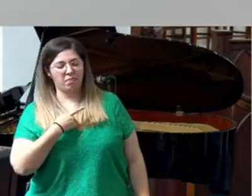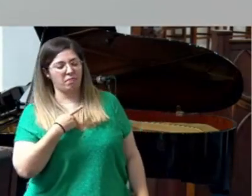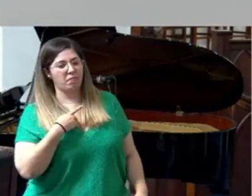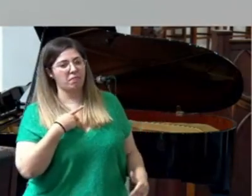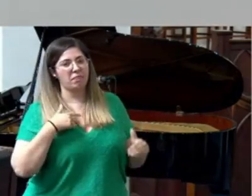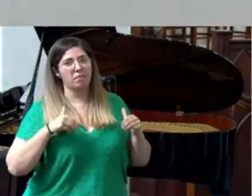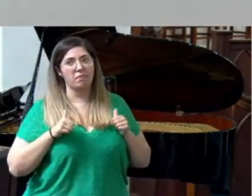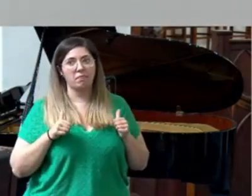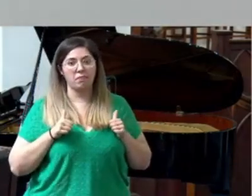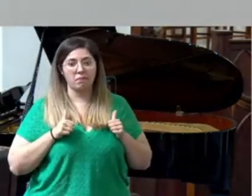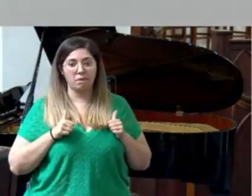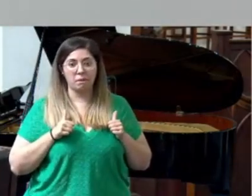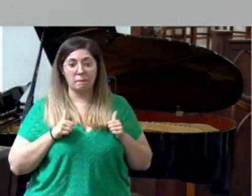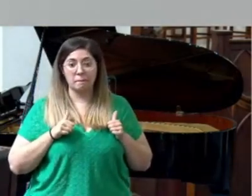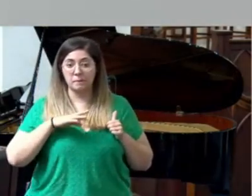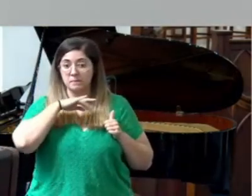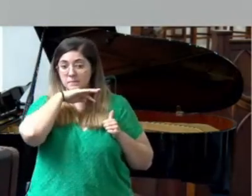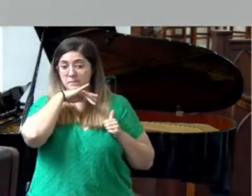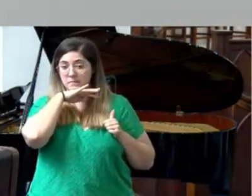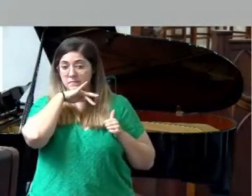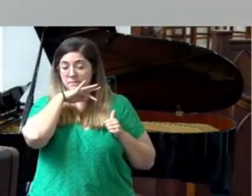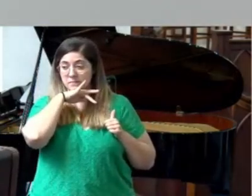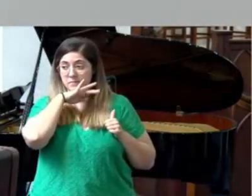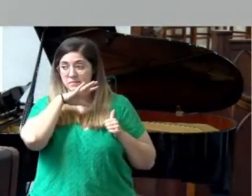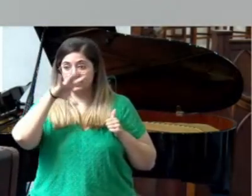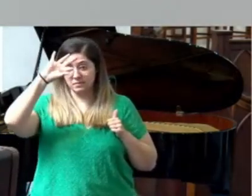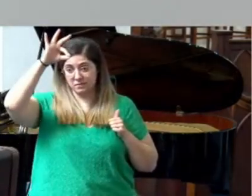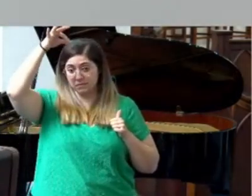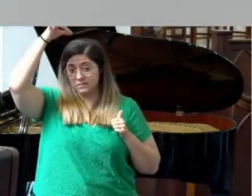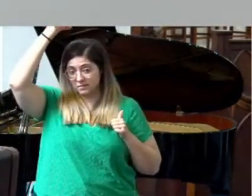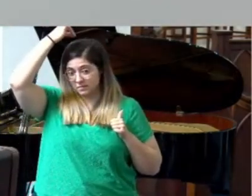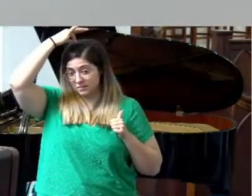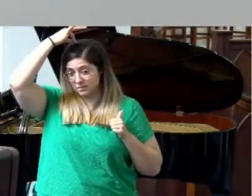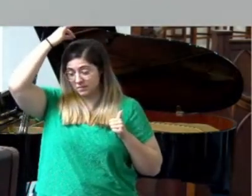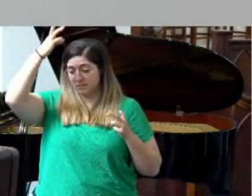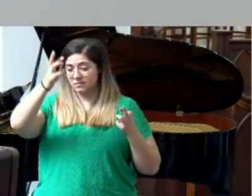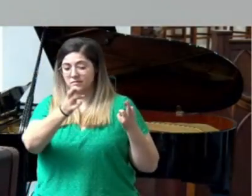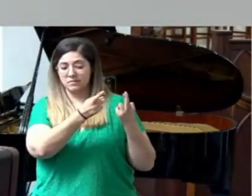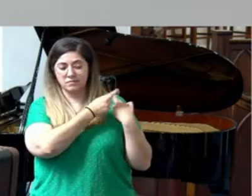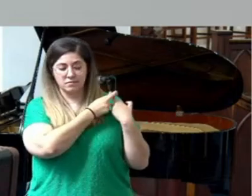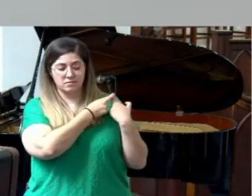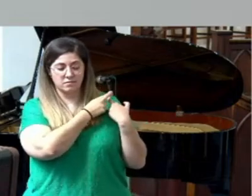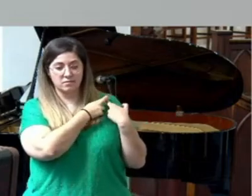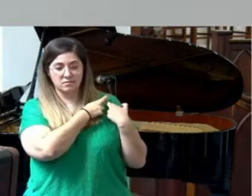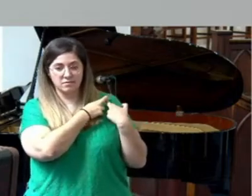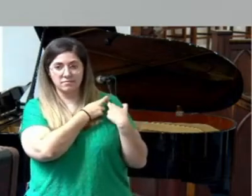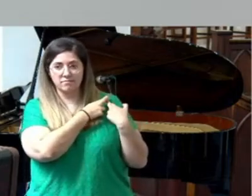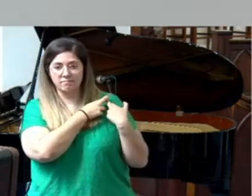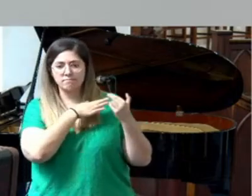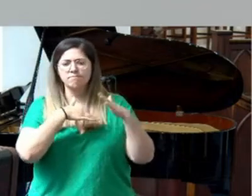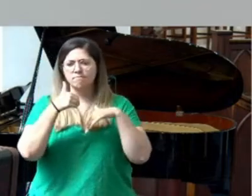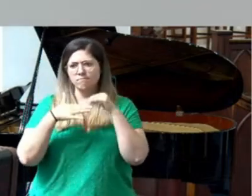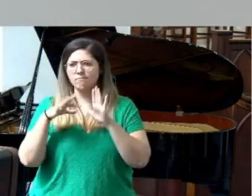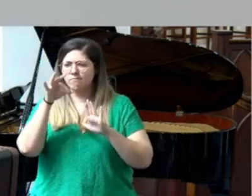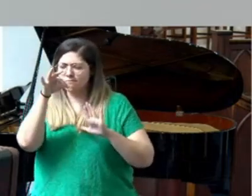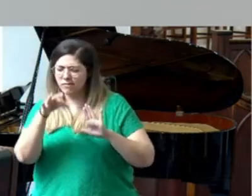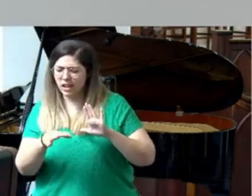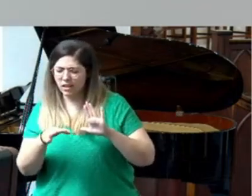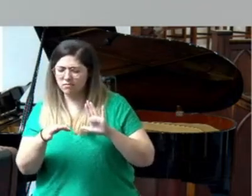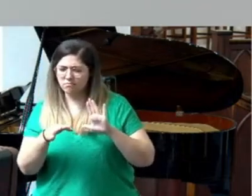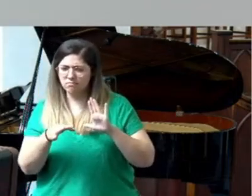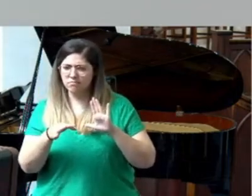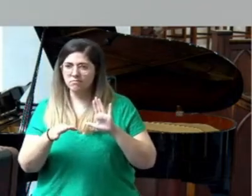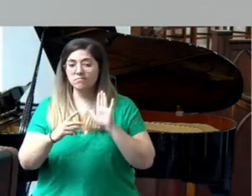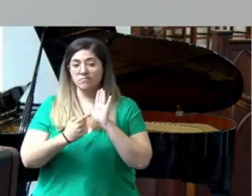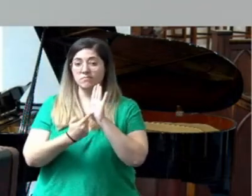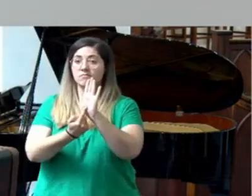um grande perigo espiritual. E por último, a responsabilidade de fazer o que é certo é que